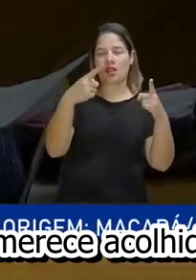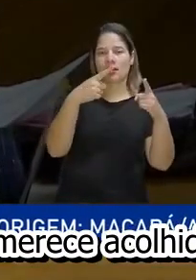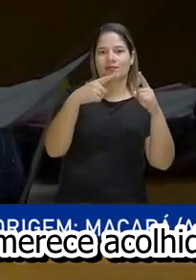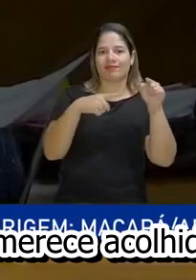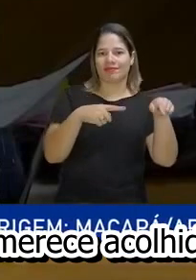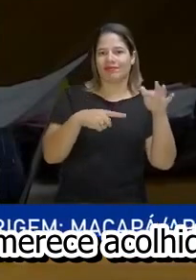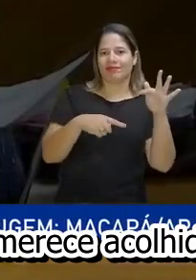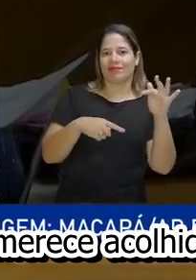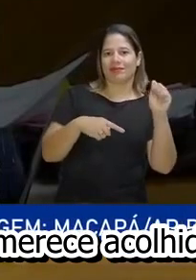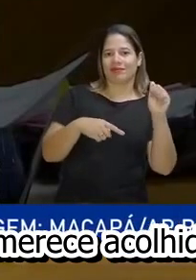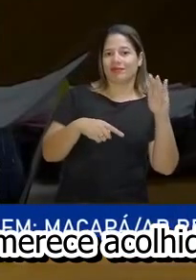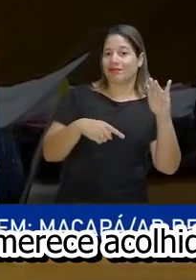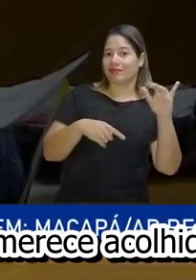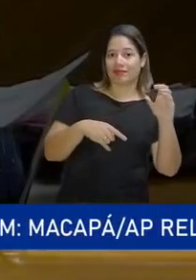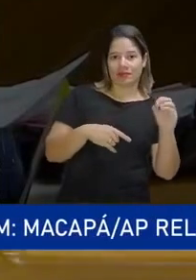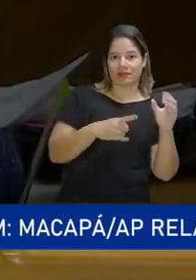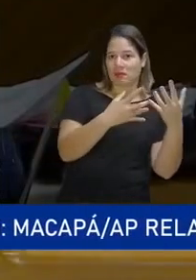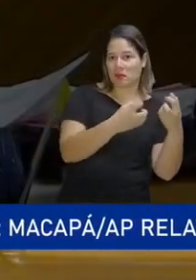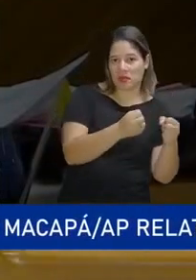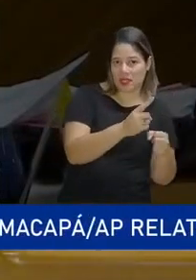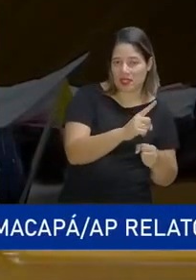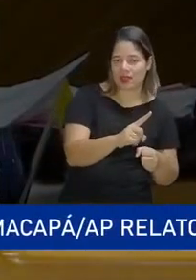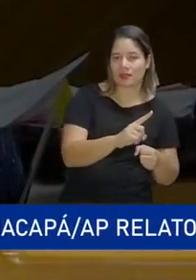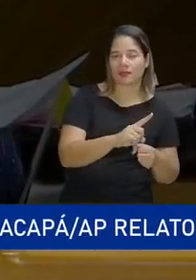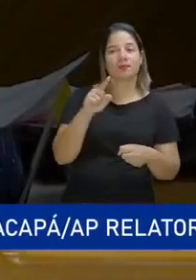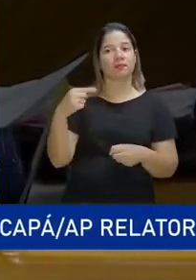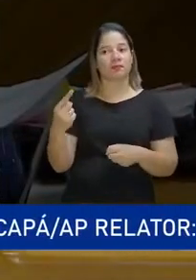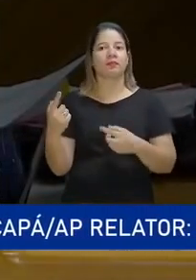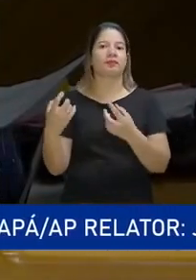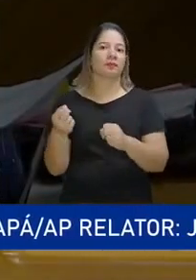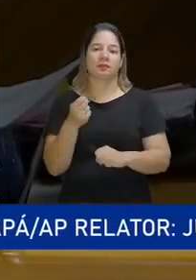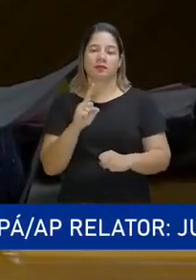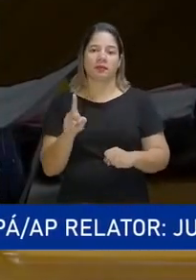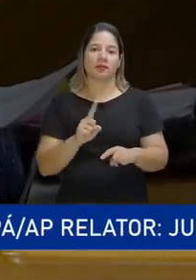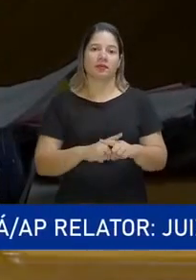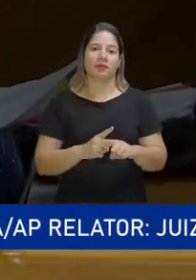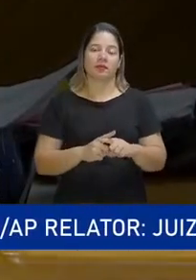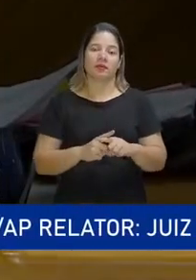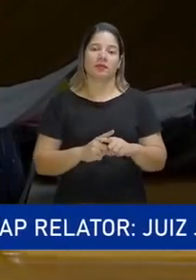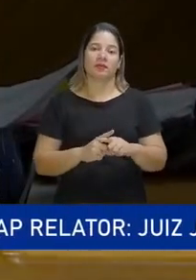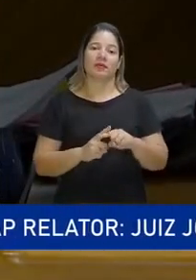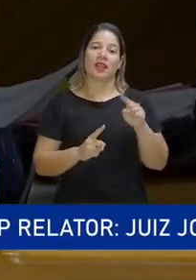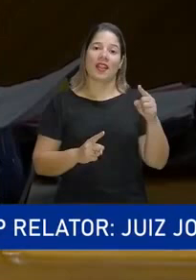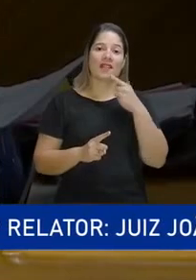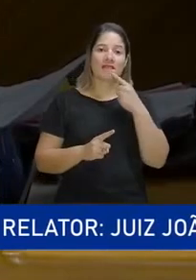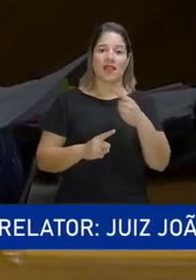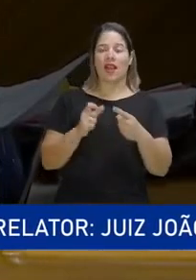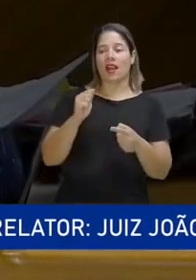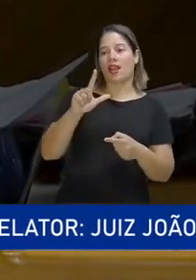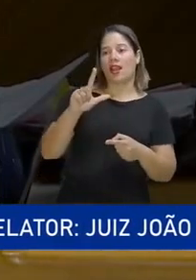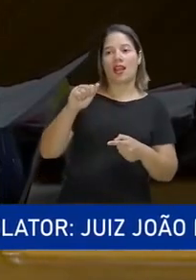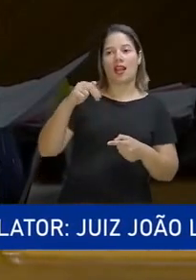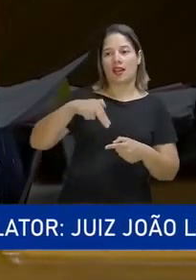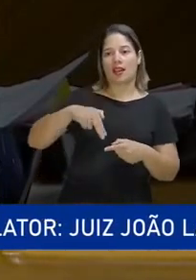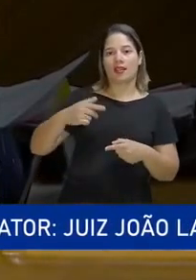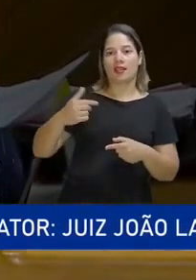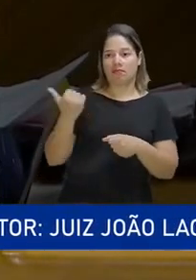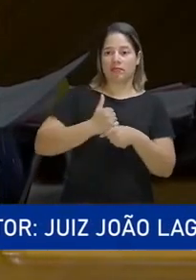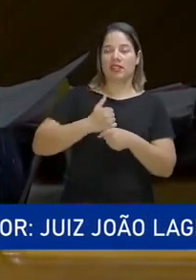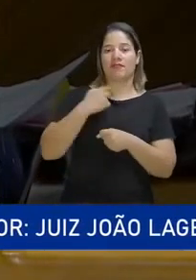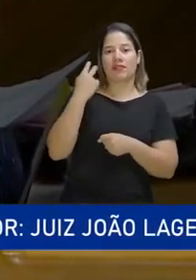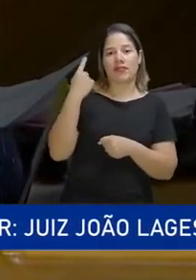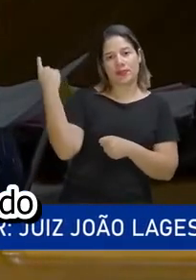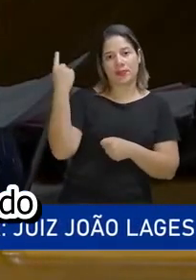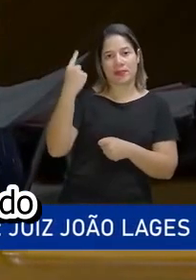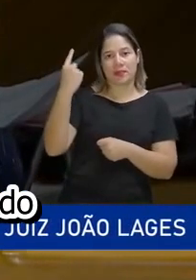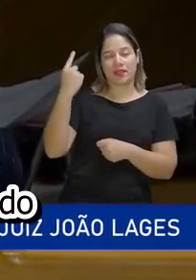na mesma forma, não merece acolhida. Primeiramente, afirmou que Alain não figura como primeiro suplente do PSB,